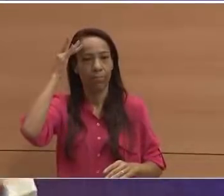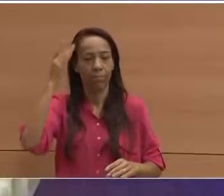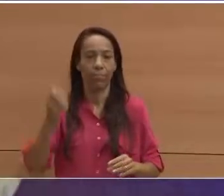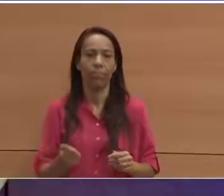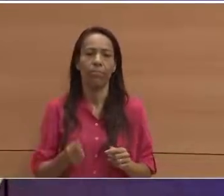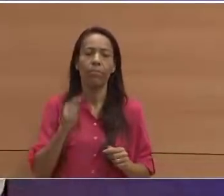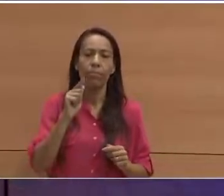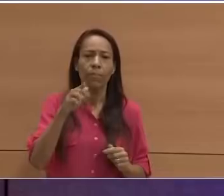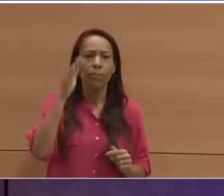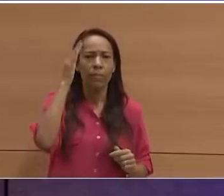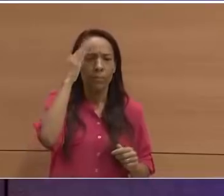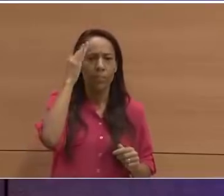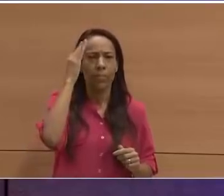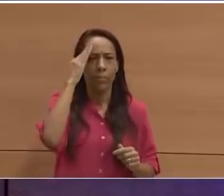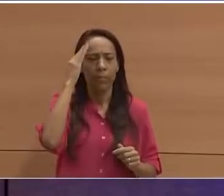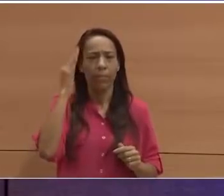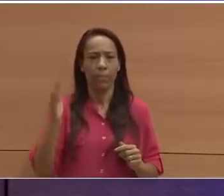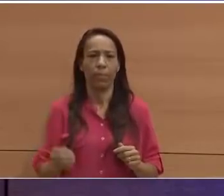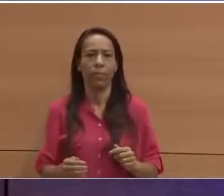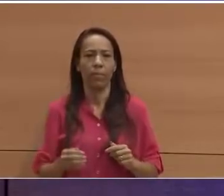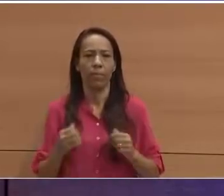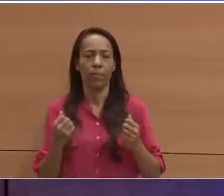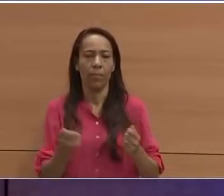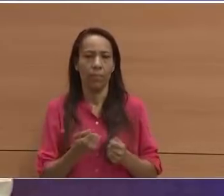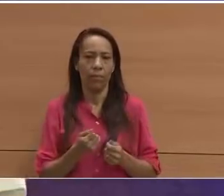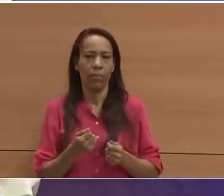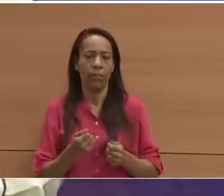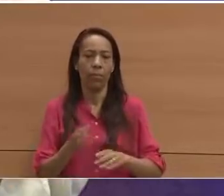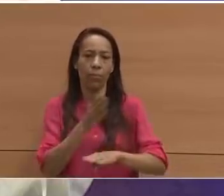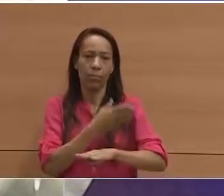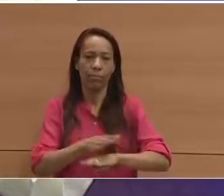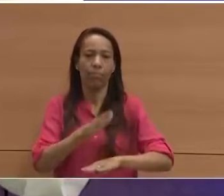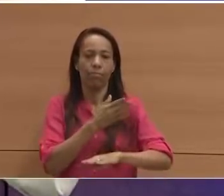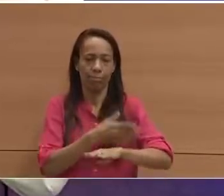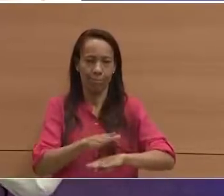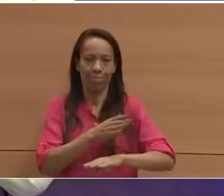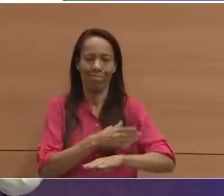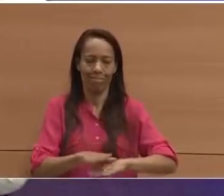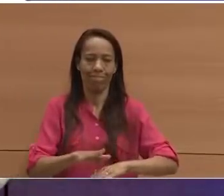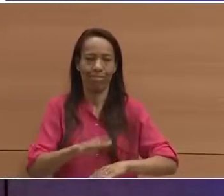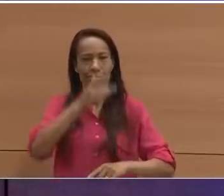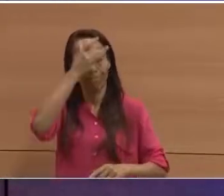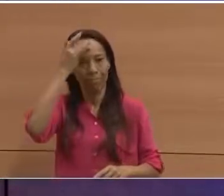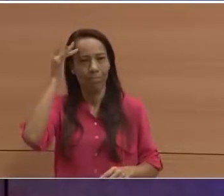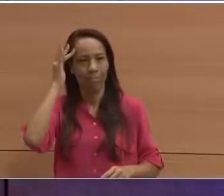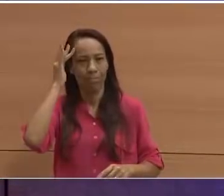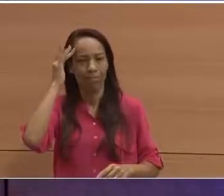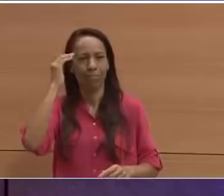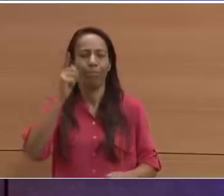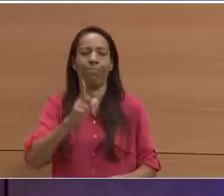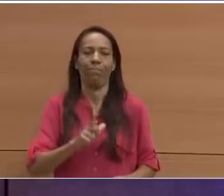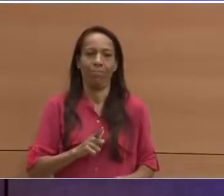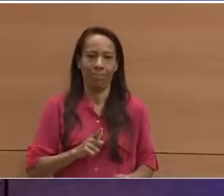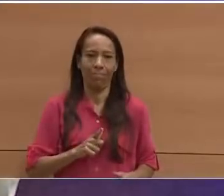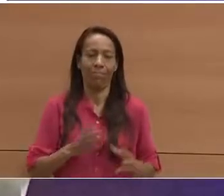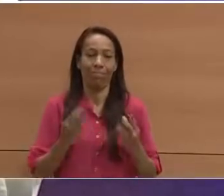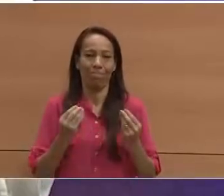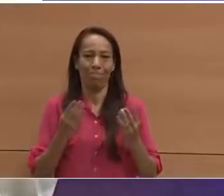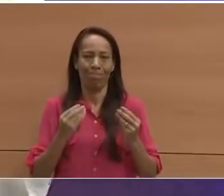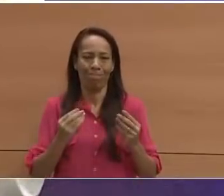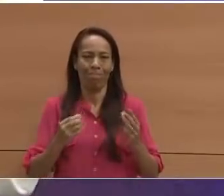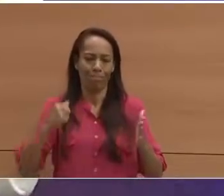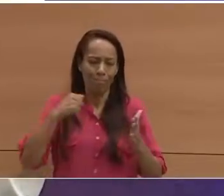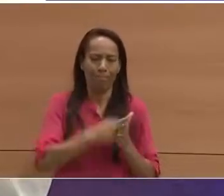há muita resistência, muita luta. Mas graças ao Senhor, irmão, o Senhor fez de Paulo um servo fiel.